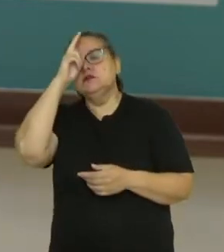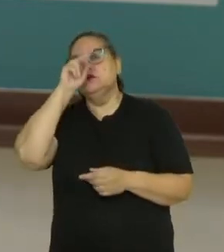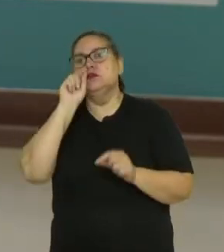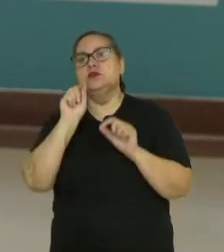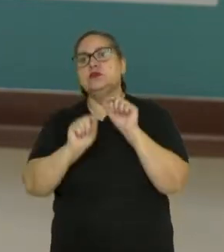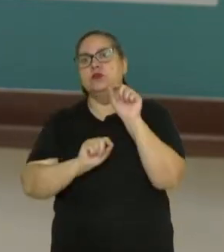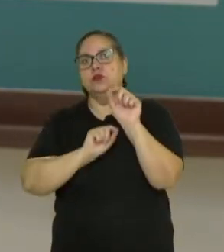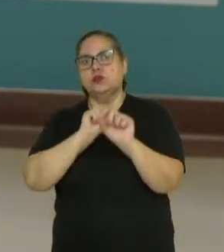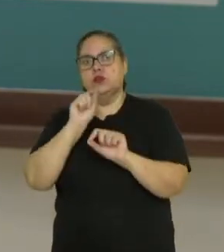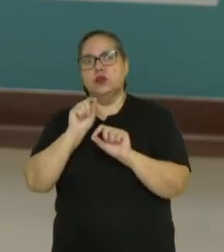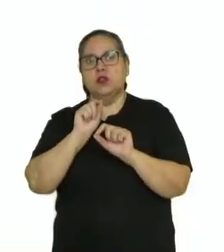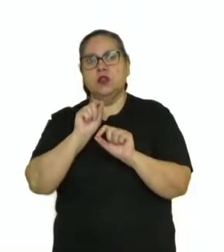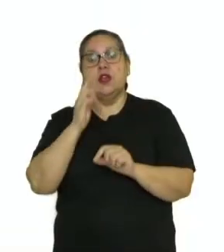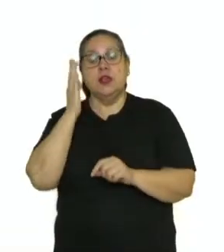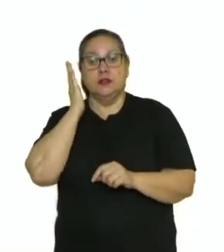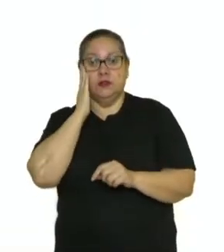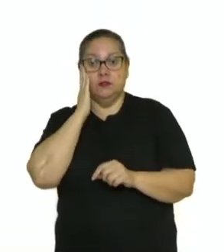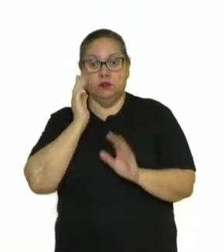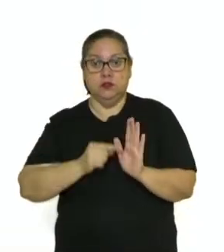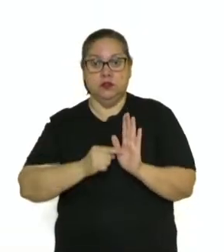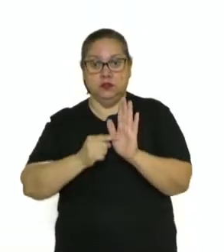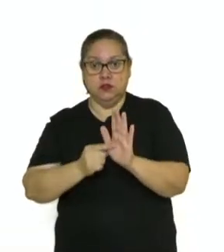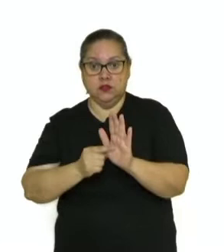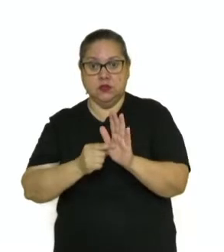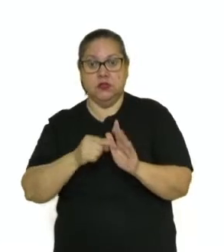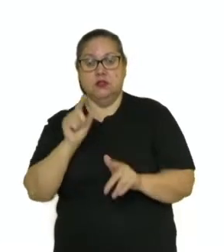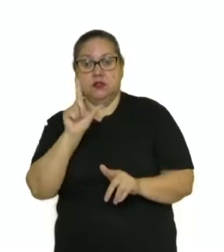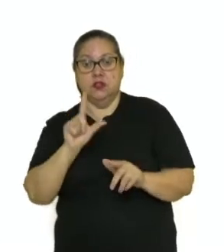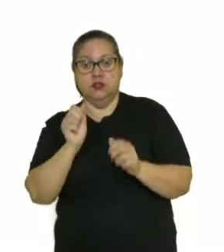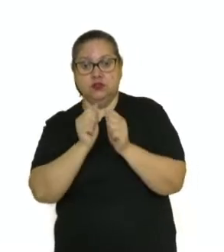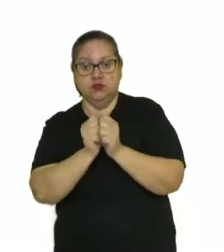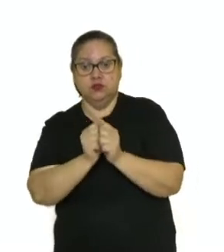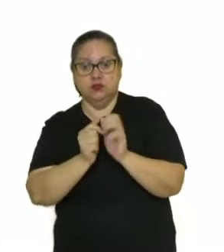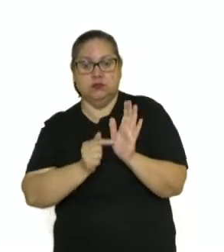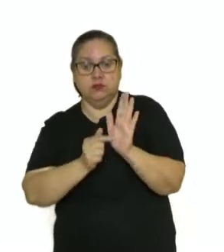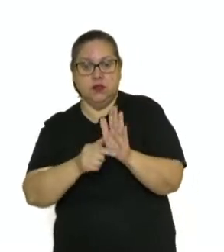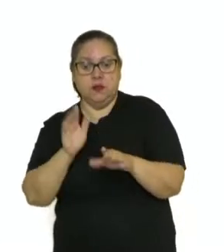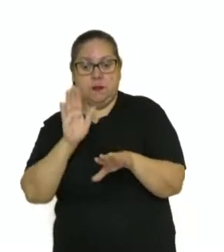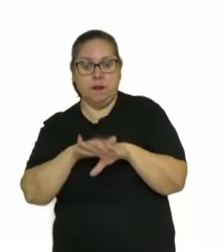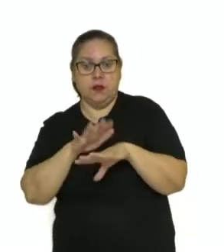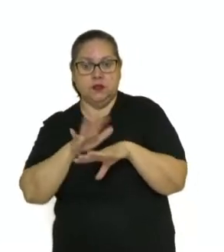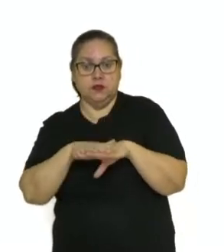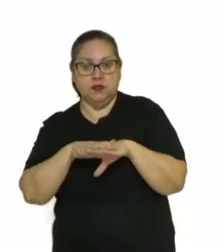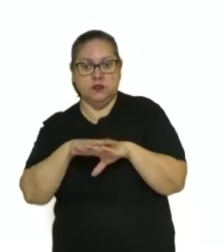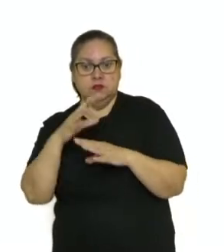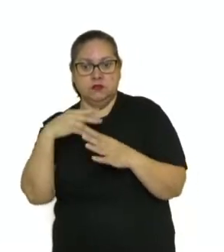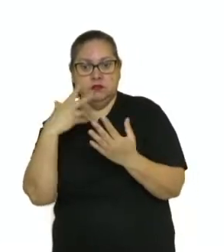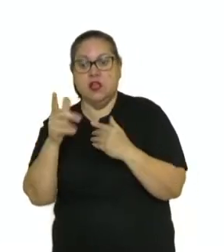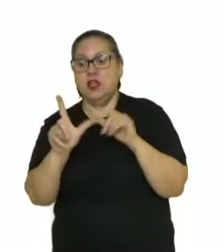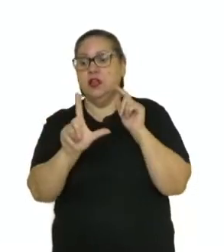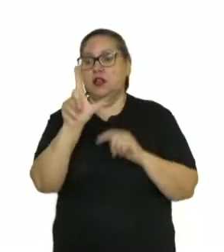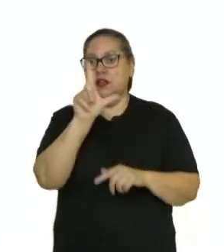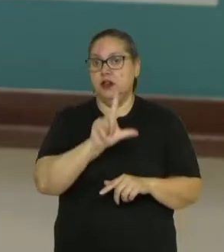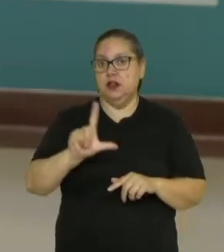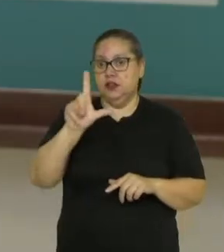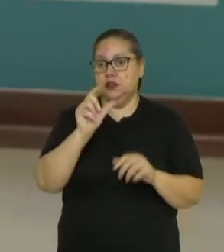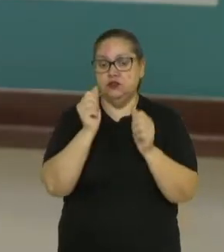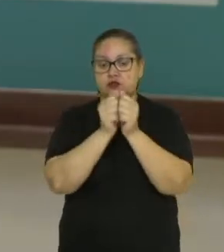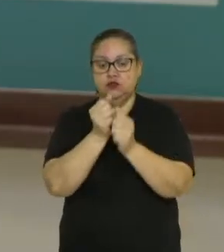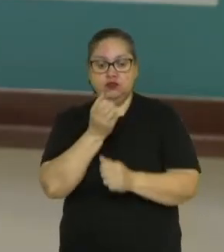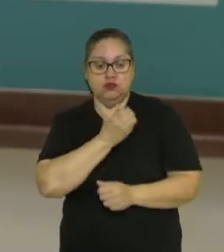seguinte. Sabemos que expressões algébricas são expressões matemáticas que envolvem letras e